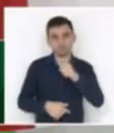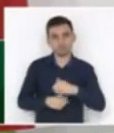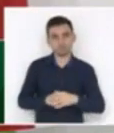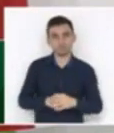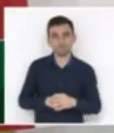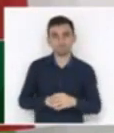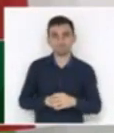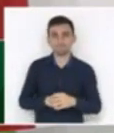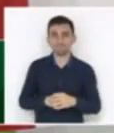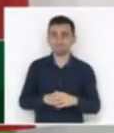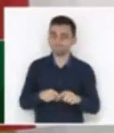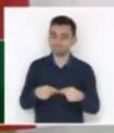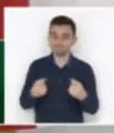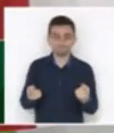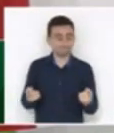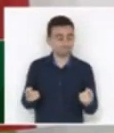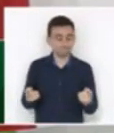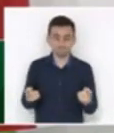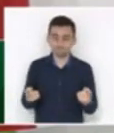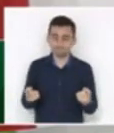Deputado Ismael, é uma fala que